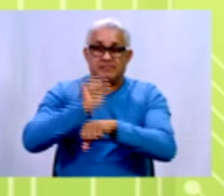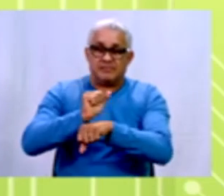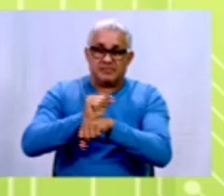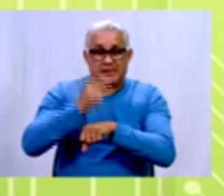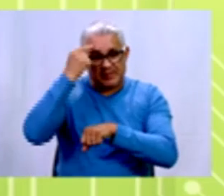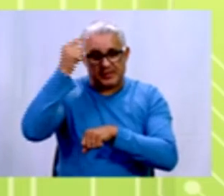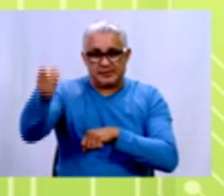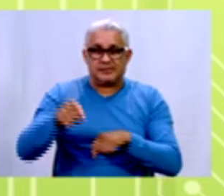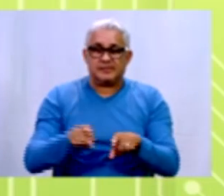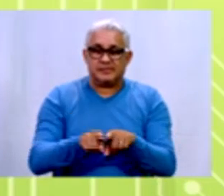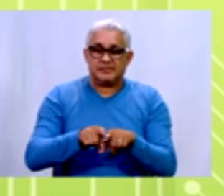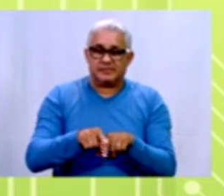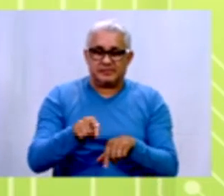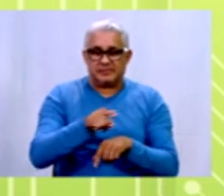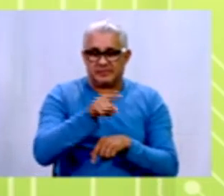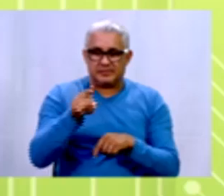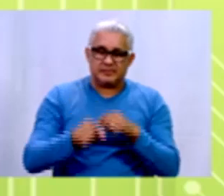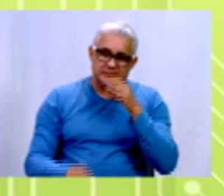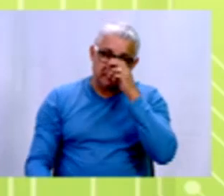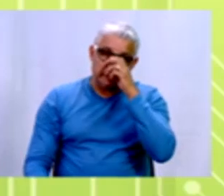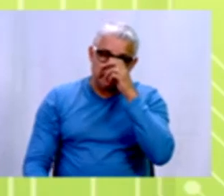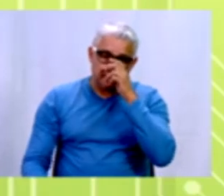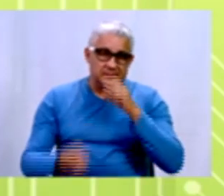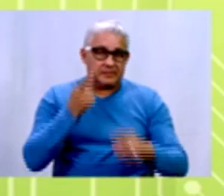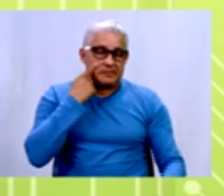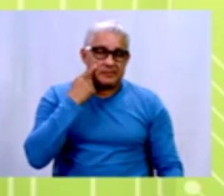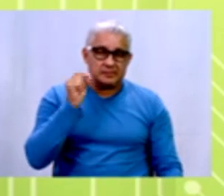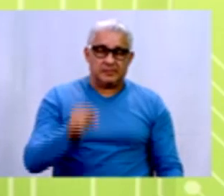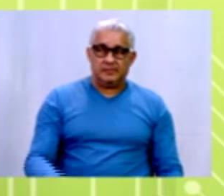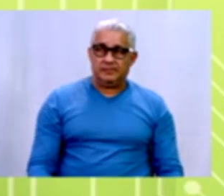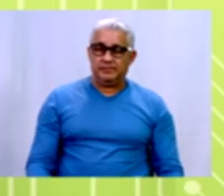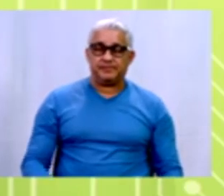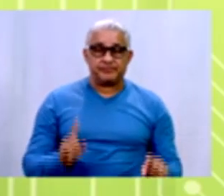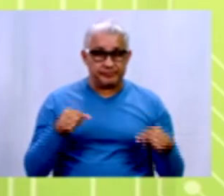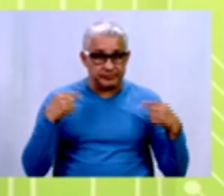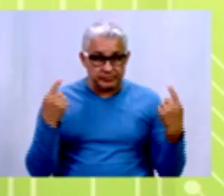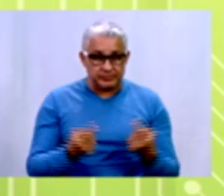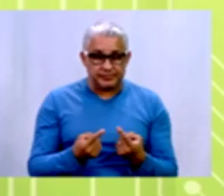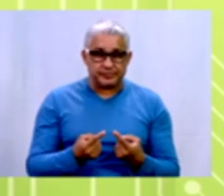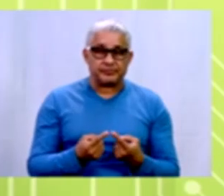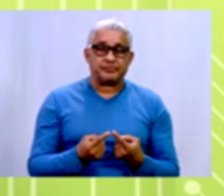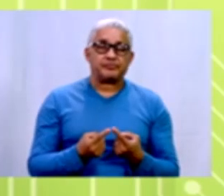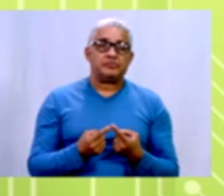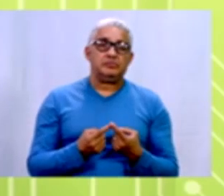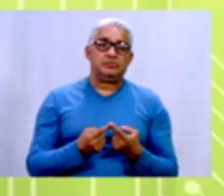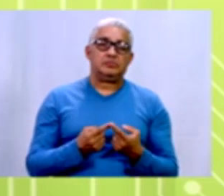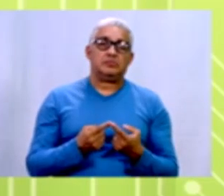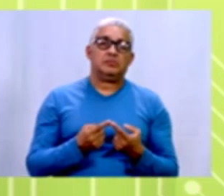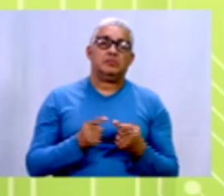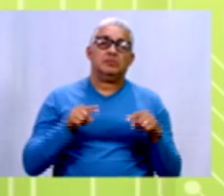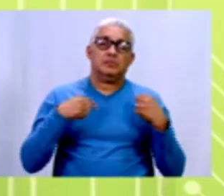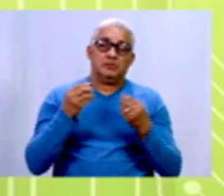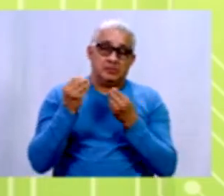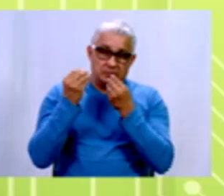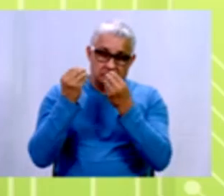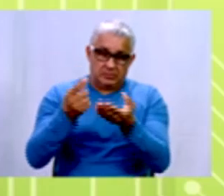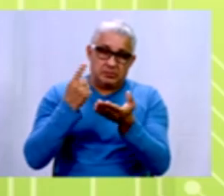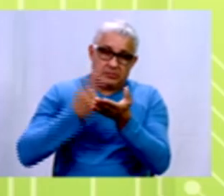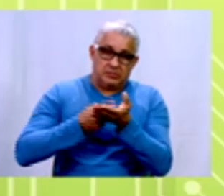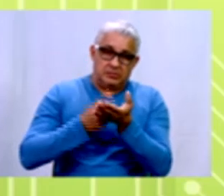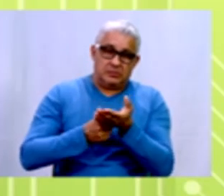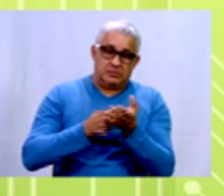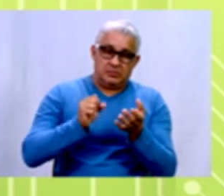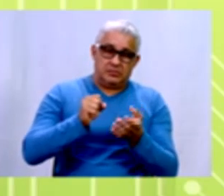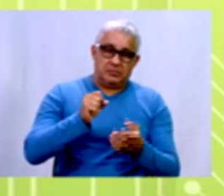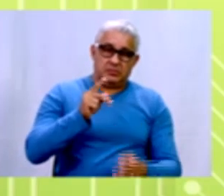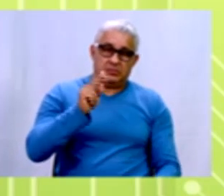Tá? Porque como os senhores viram, é feita a reunião de revisão, ou seja, a reunião de entrega. Então, quando o sprint